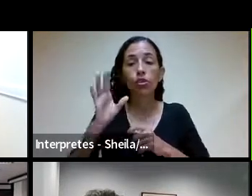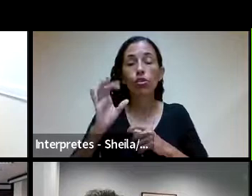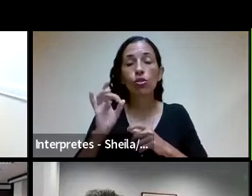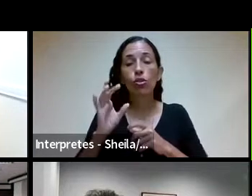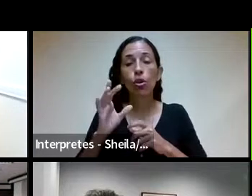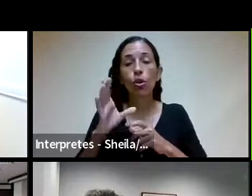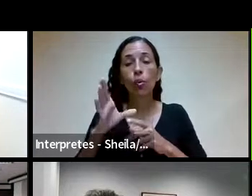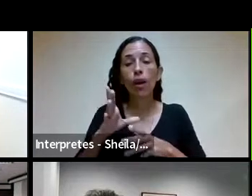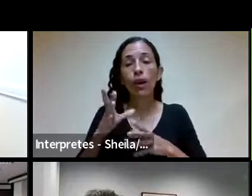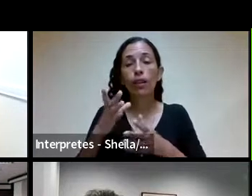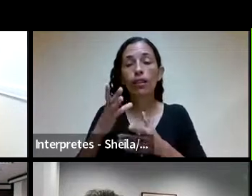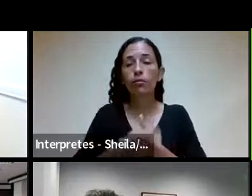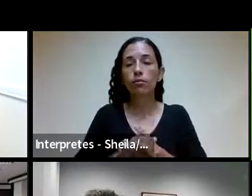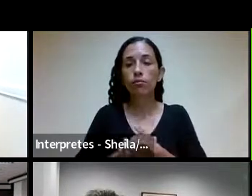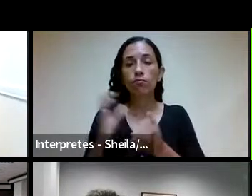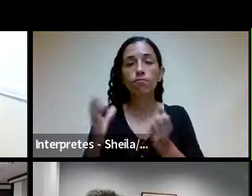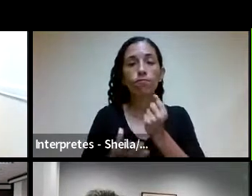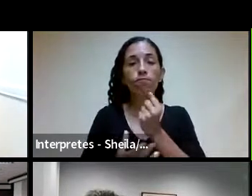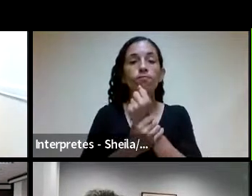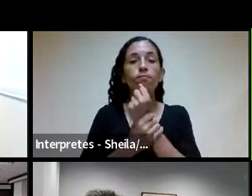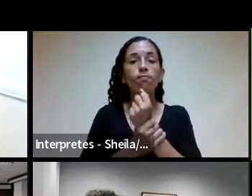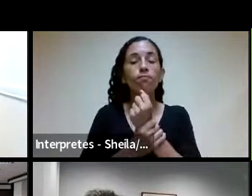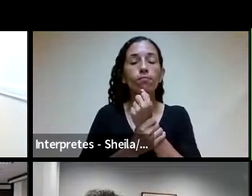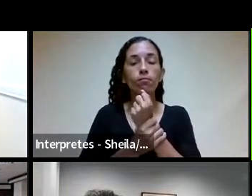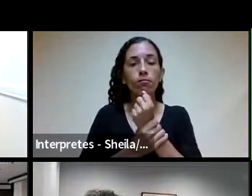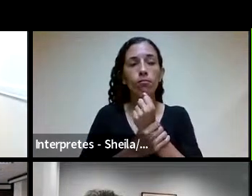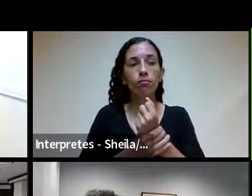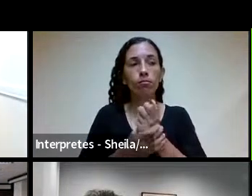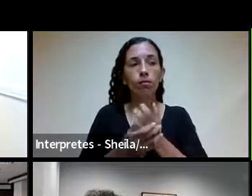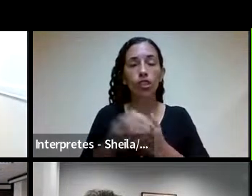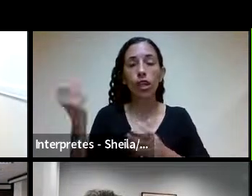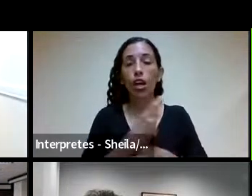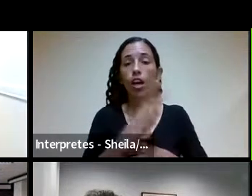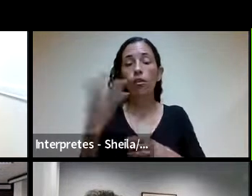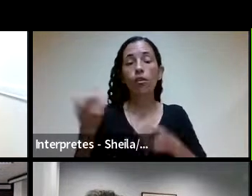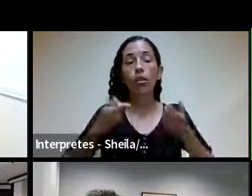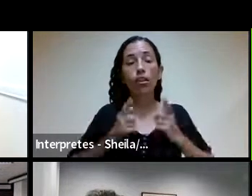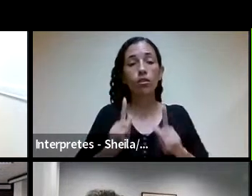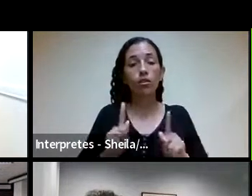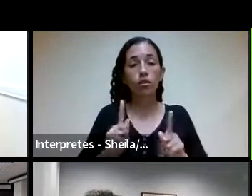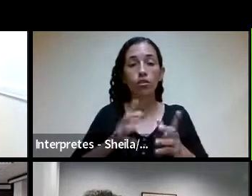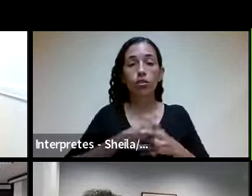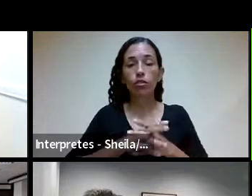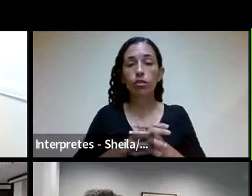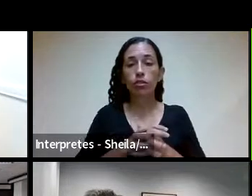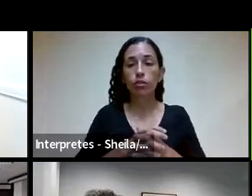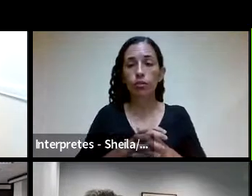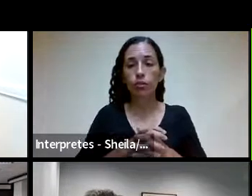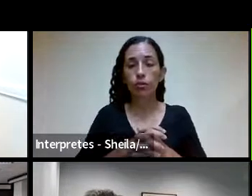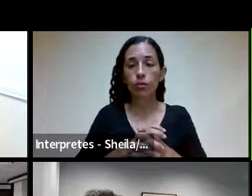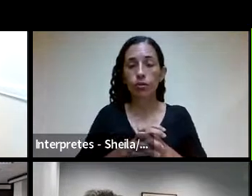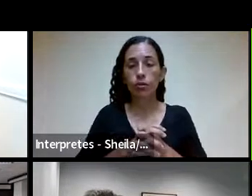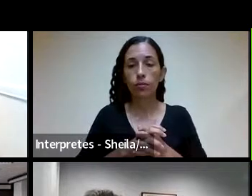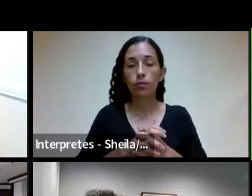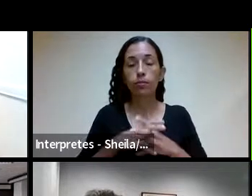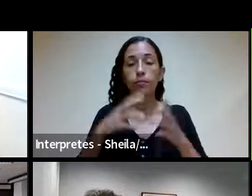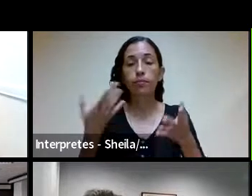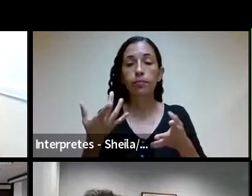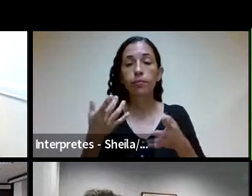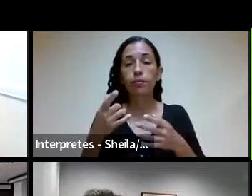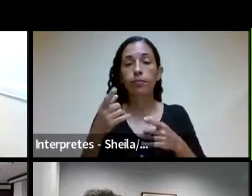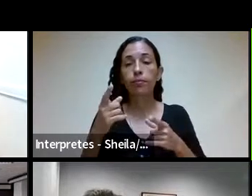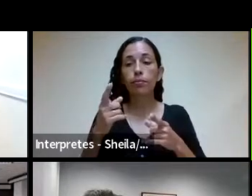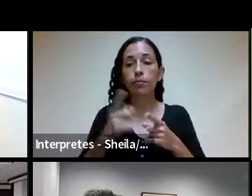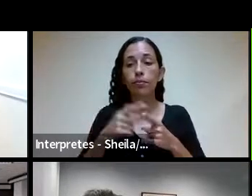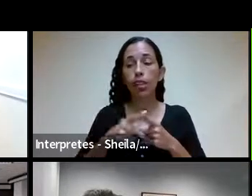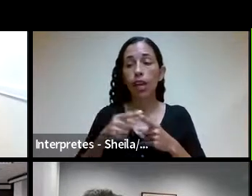que, além da inexistência de movimentação de recursos de campanha, a simulação da candidatura estaria demonstrada pelas seguintes circunstâncias. Primeira, obtenção de